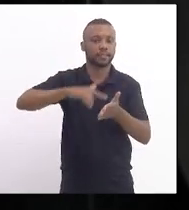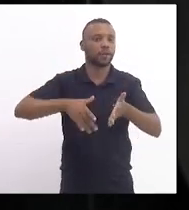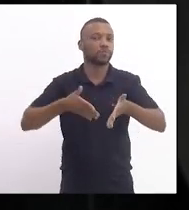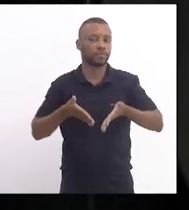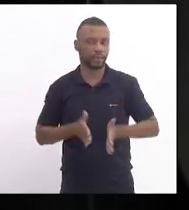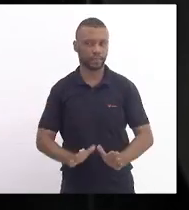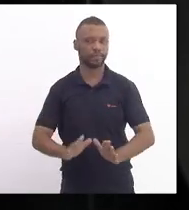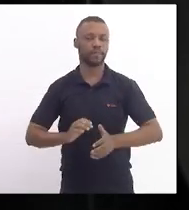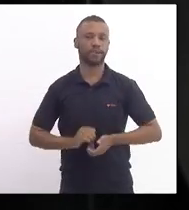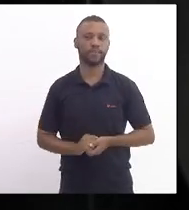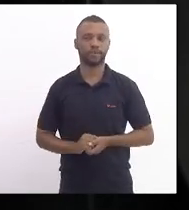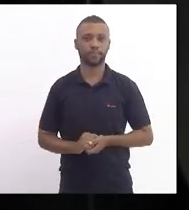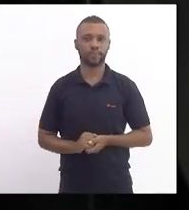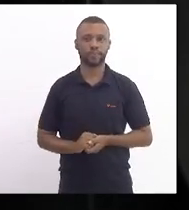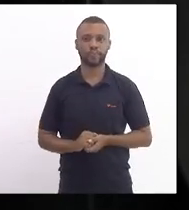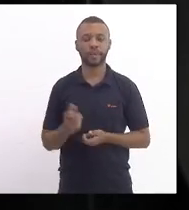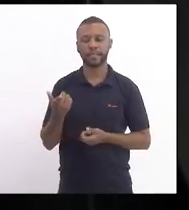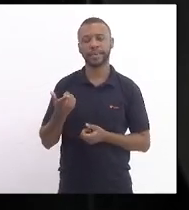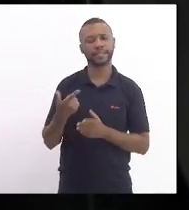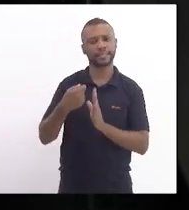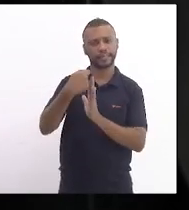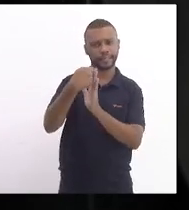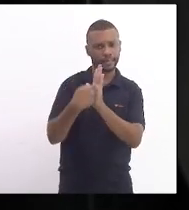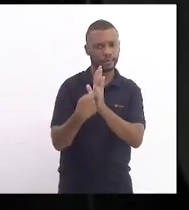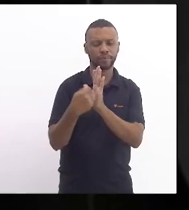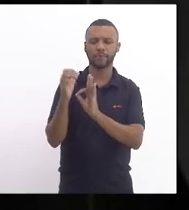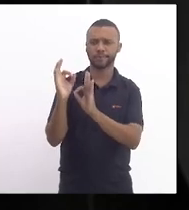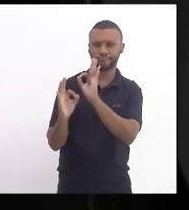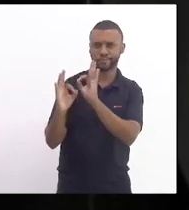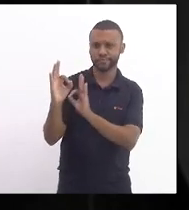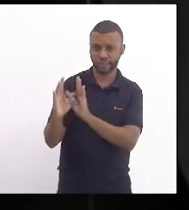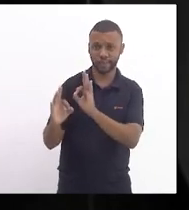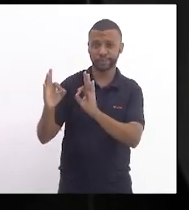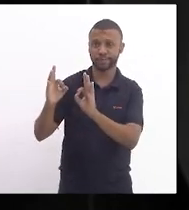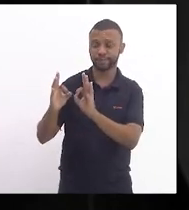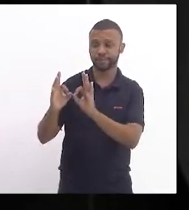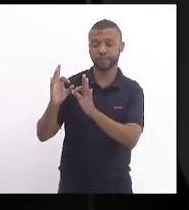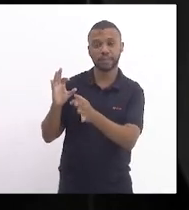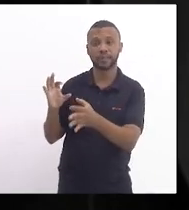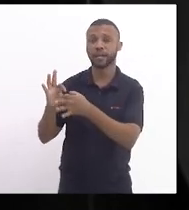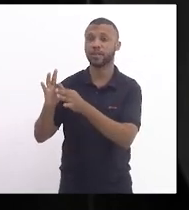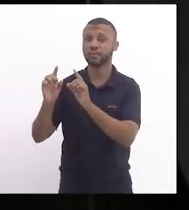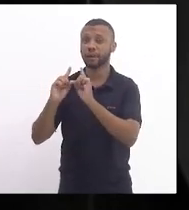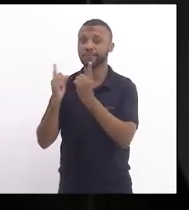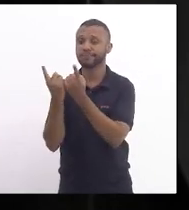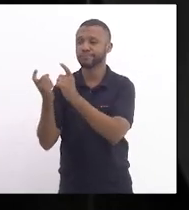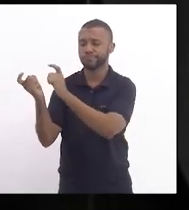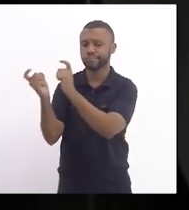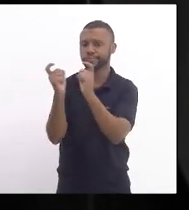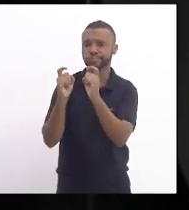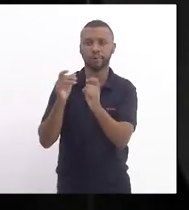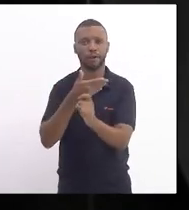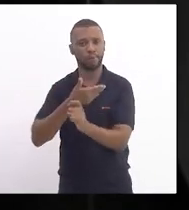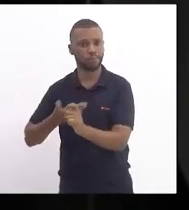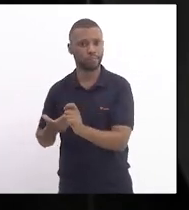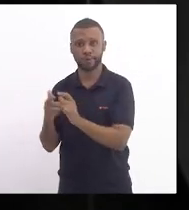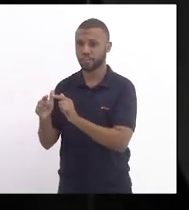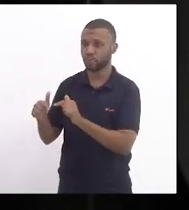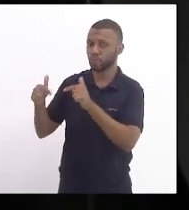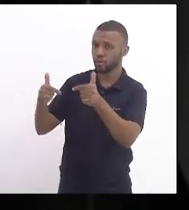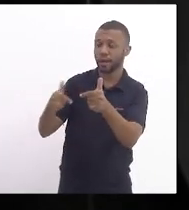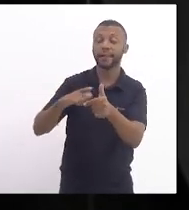essa mensagem que foi elaborada a partir das audiências públicas aqui realizadas Elas têm como